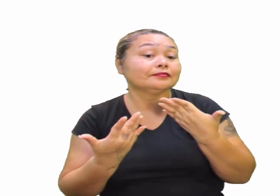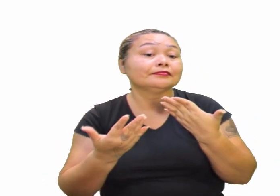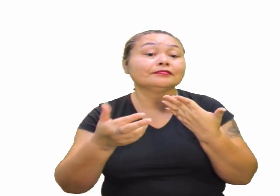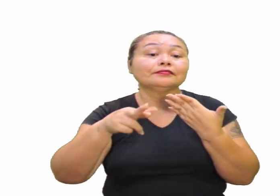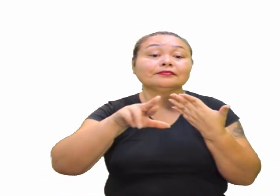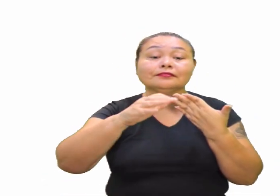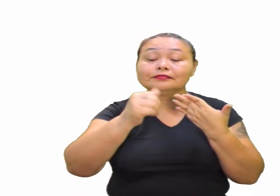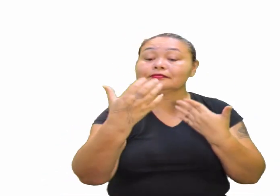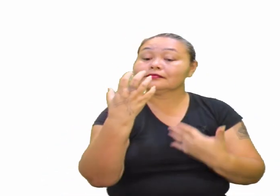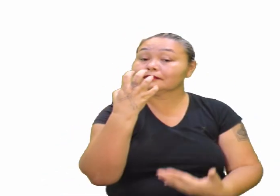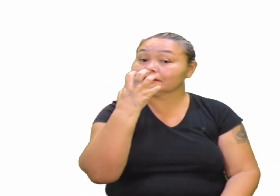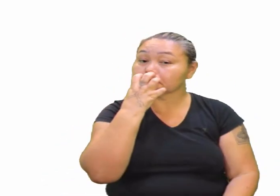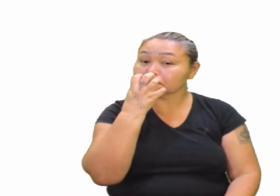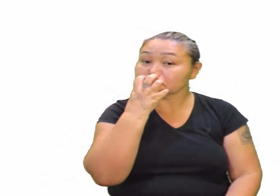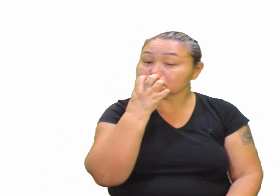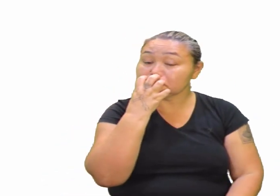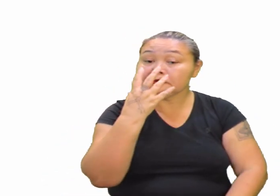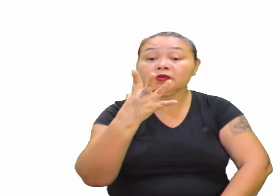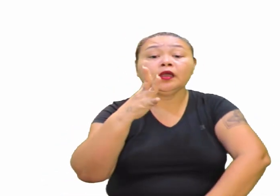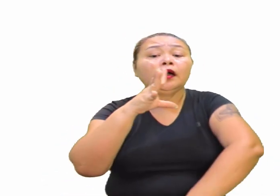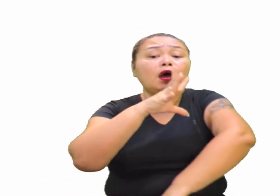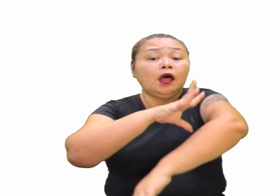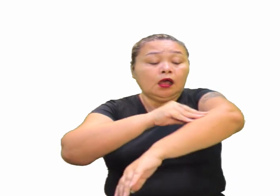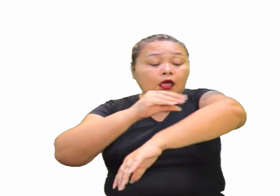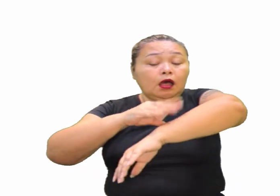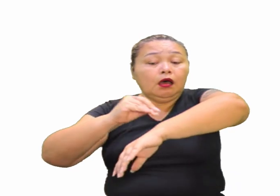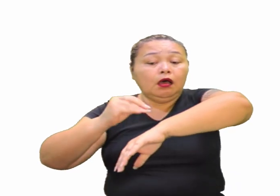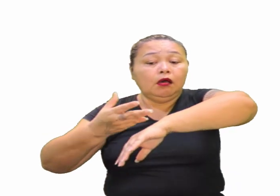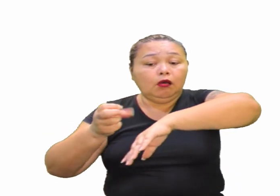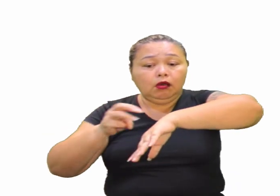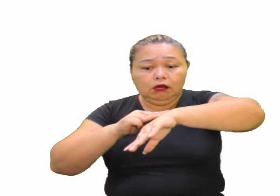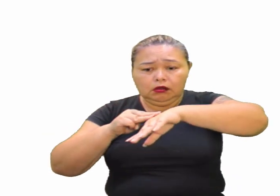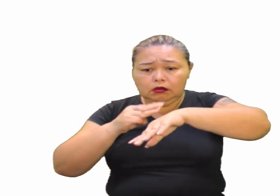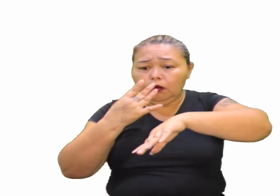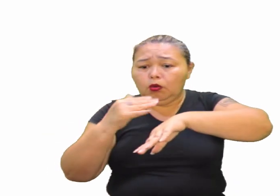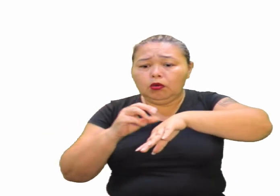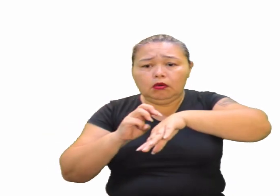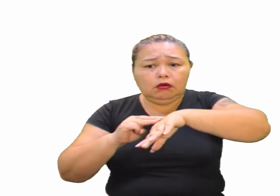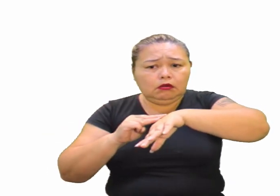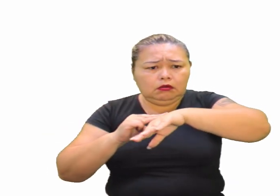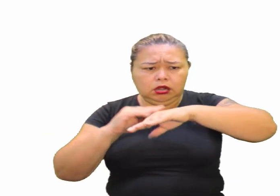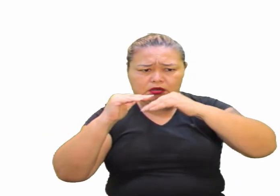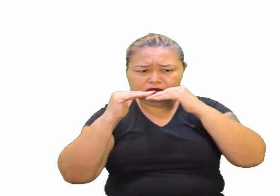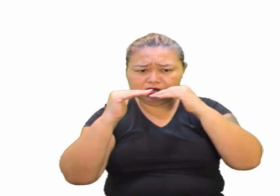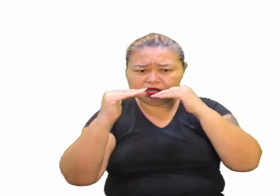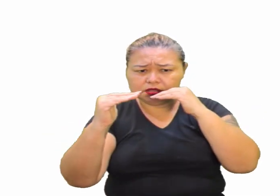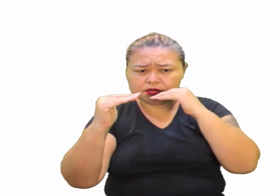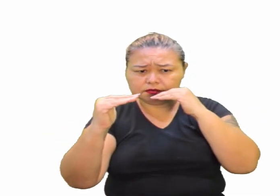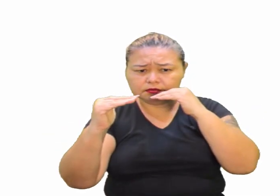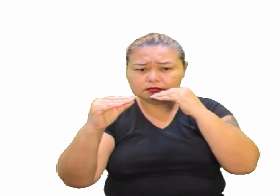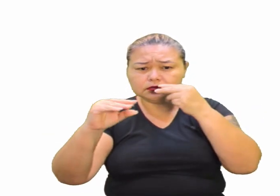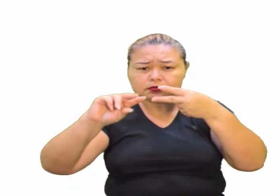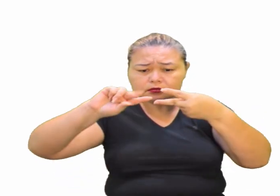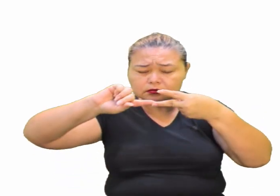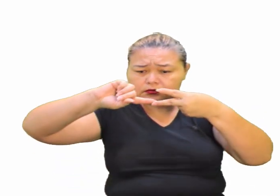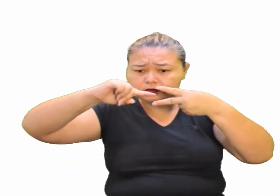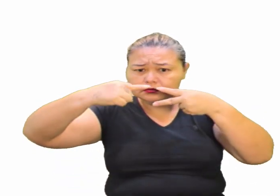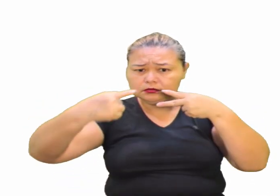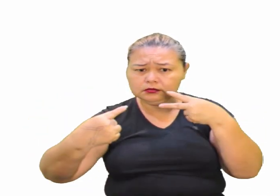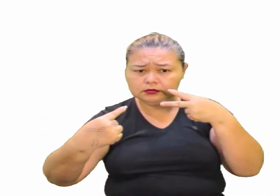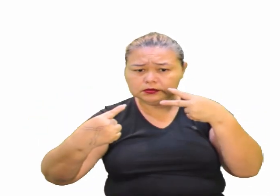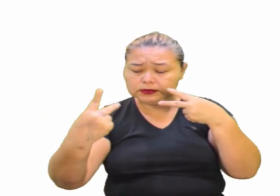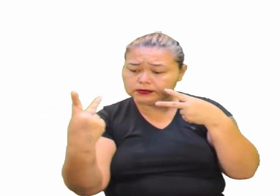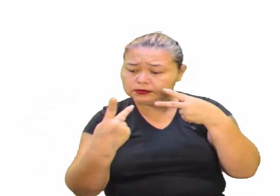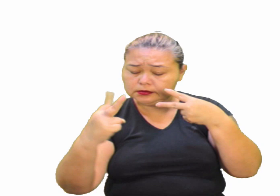determinada raça de cachorros, a pelagem marrom uniforme é condicionada por um